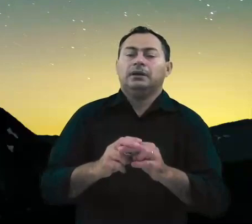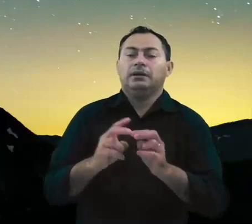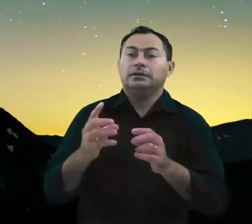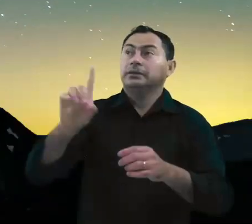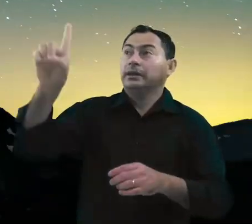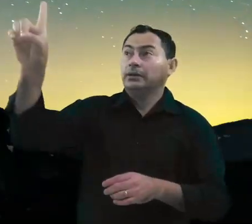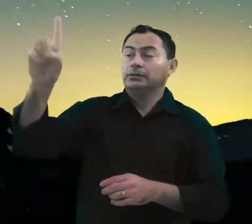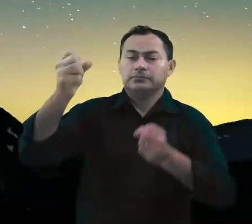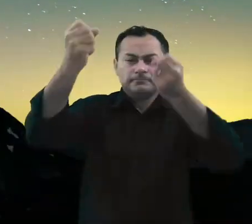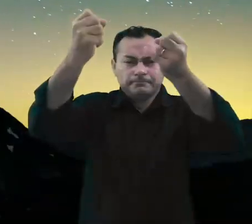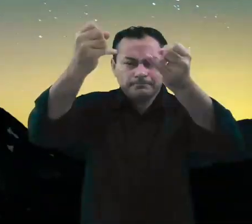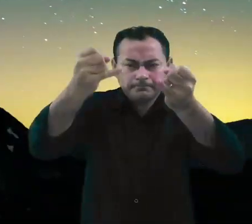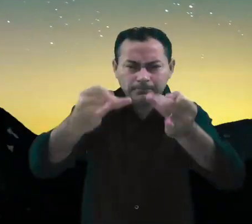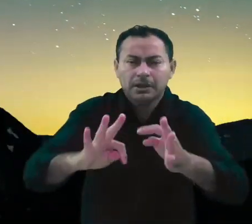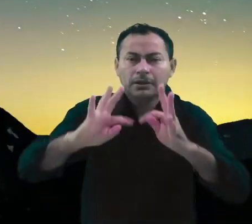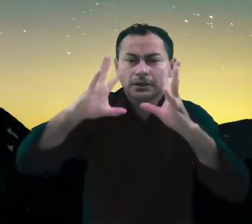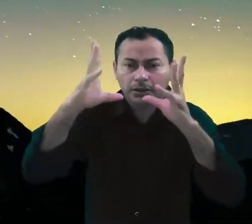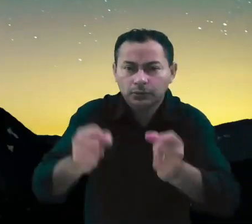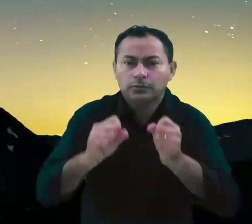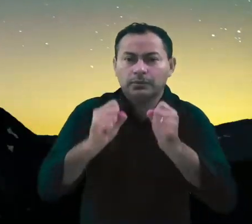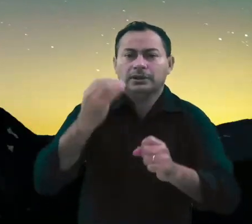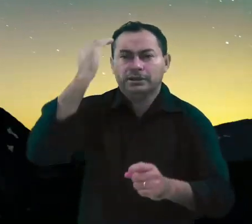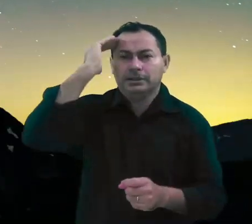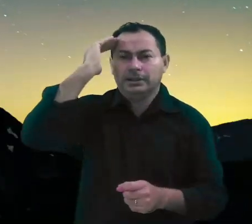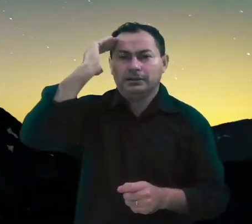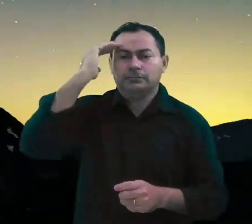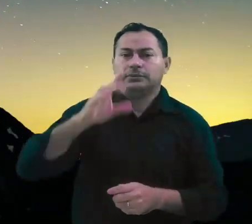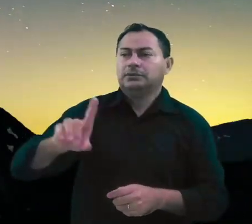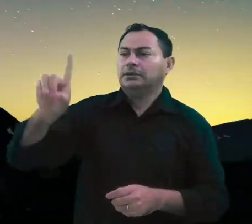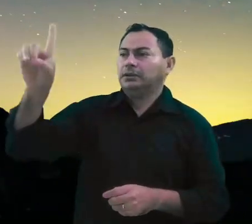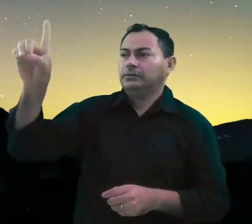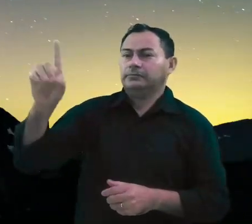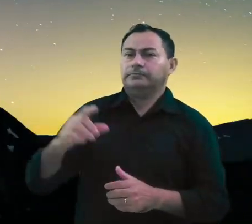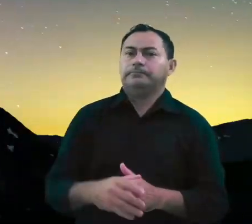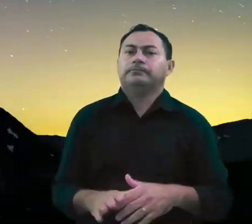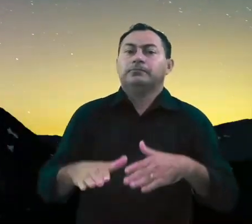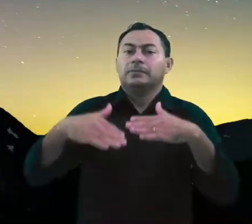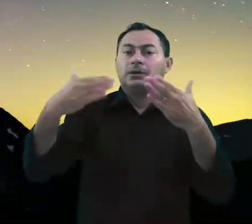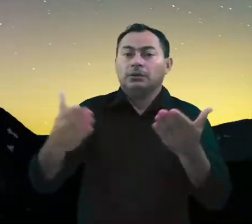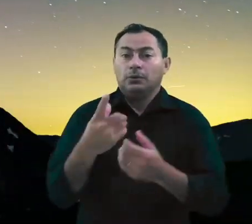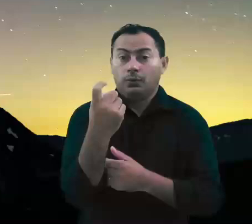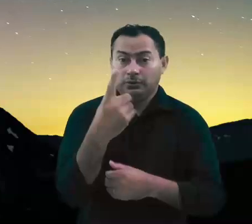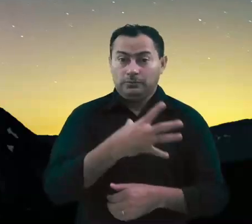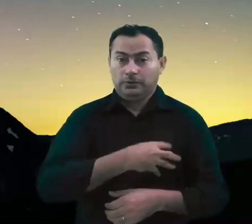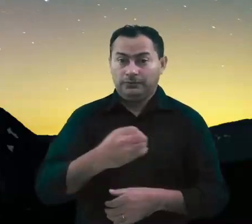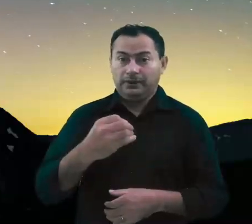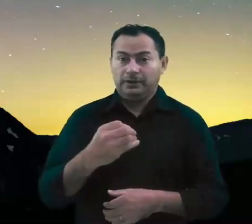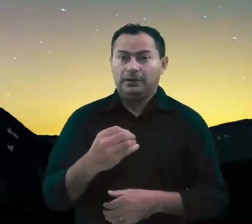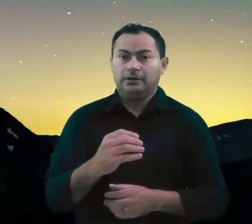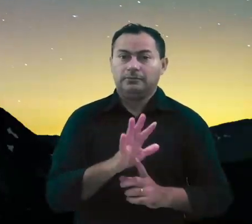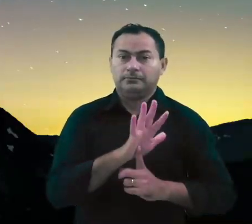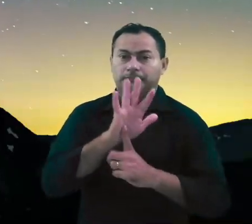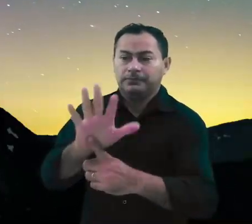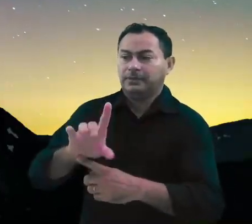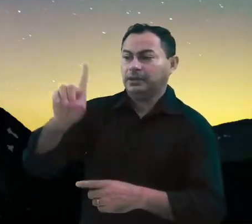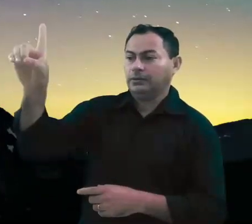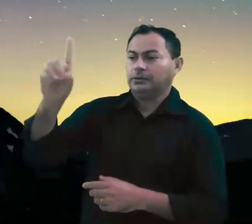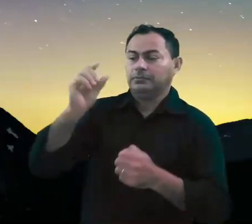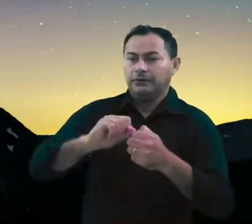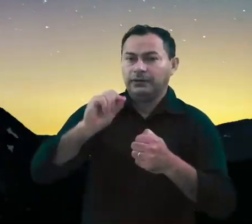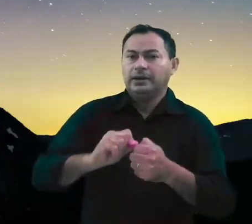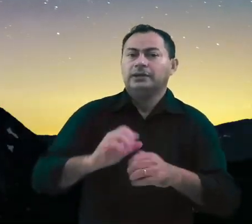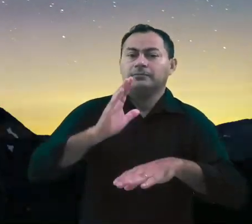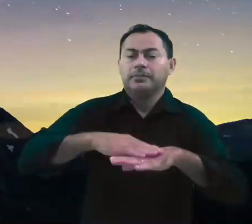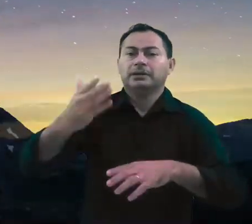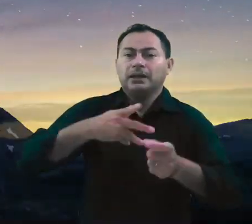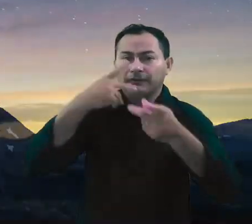exegese de Deus e explicou tudo o que poderíamos entender sobre Deus. E quando o único filho estava revelando Deus,